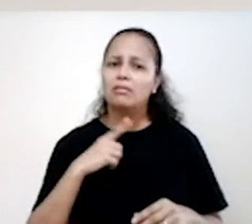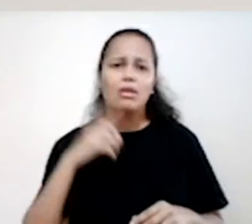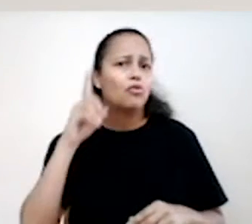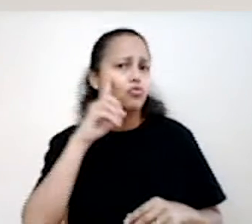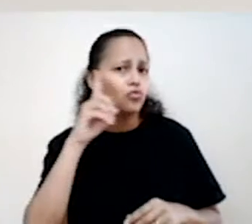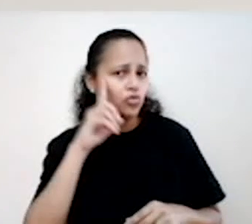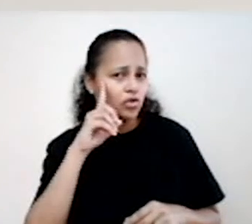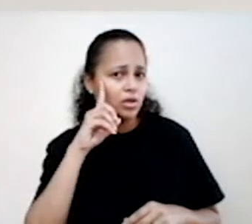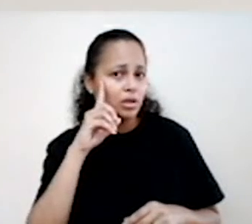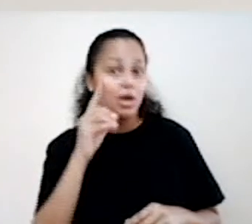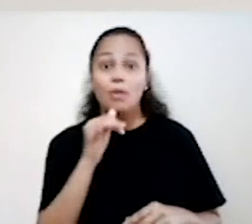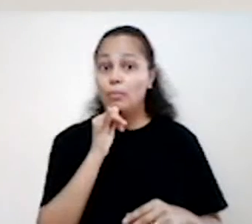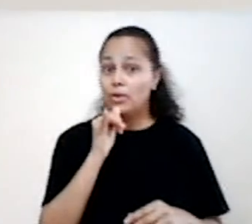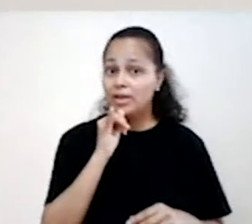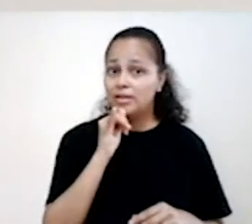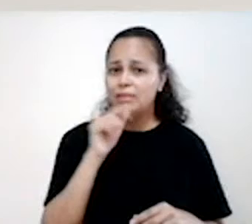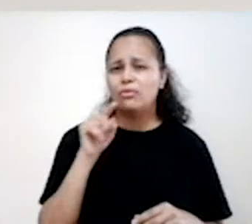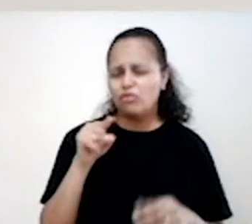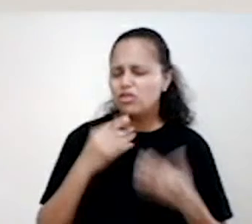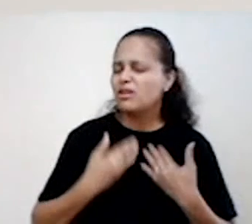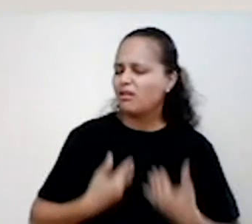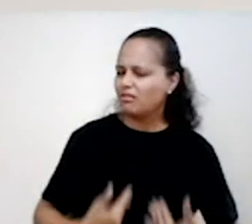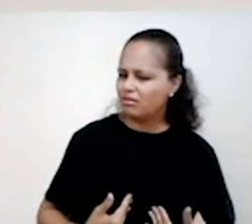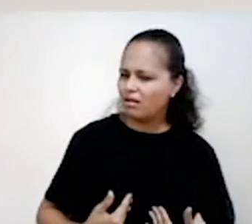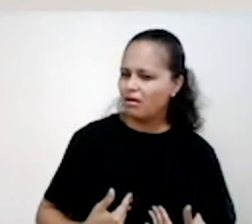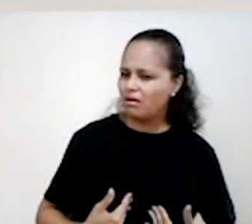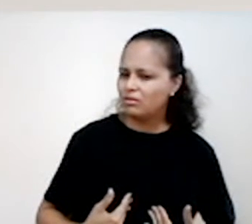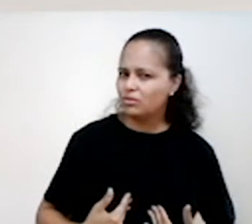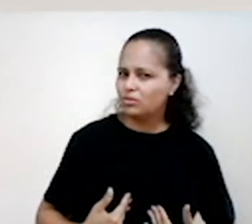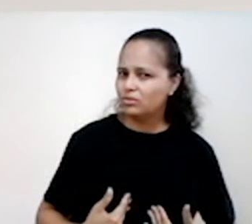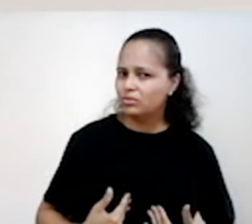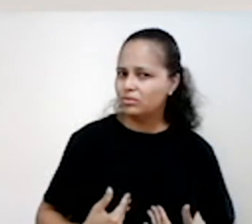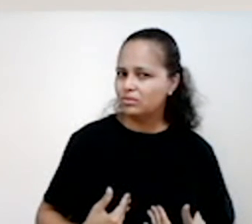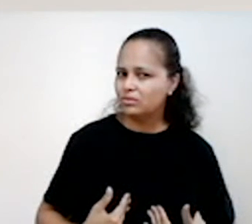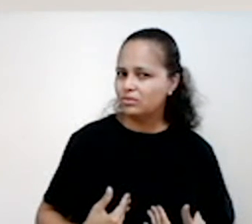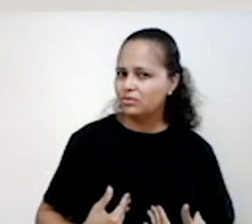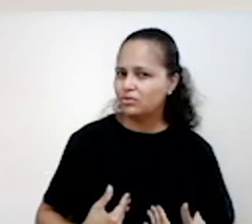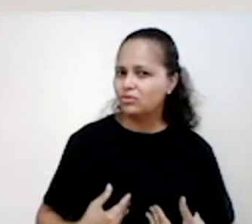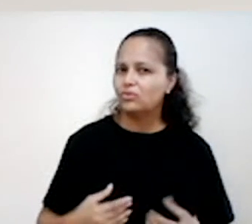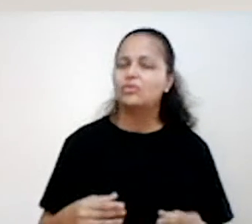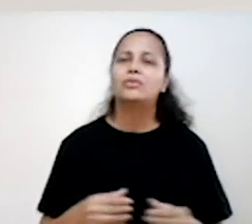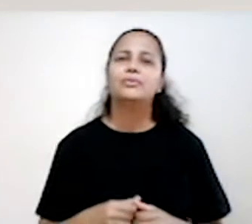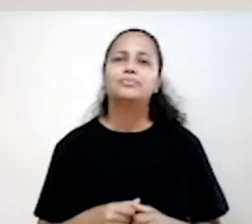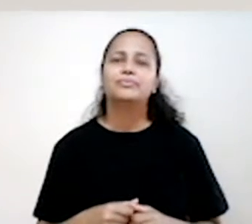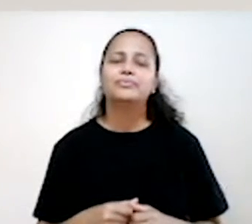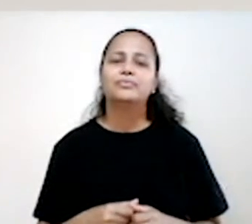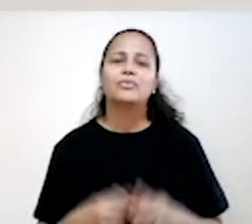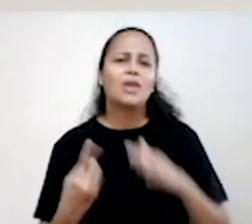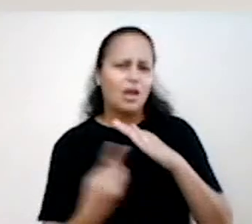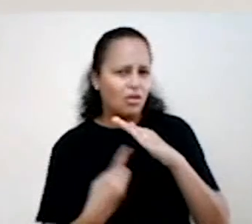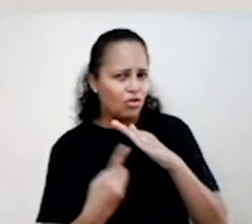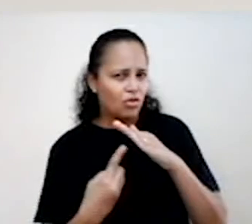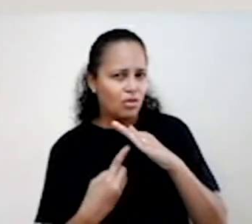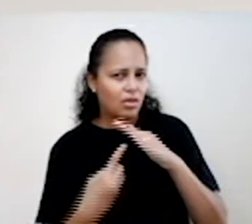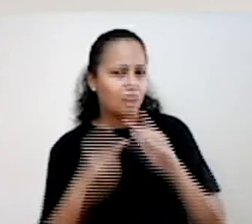dia a dia. Então, você se sente cansado, esgotado? Você sente que se retraiu socialmente